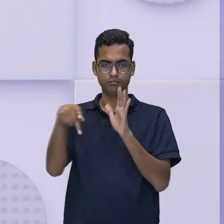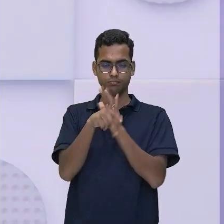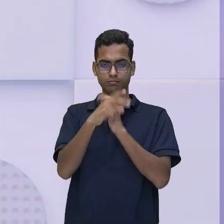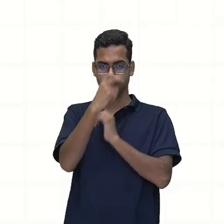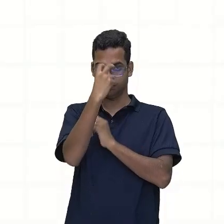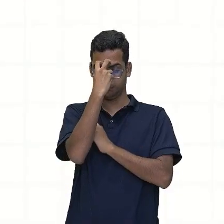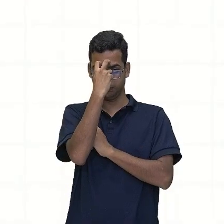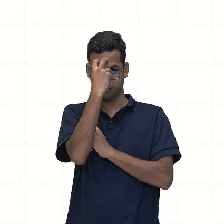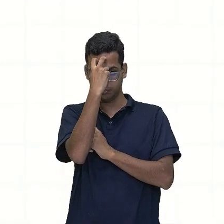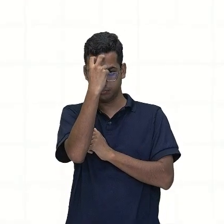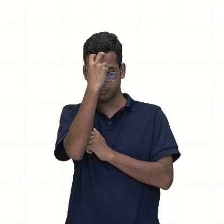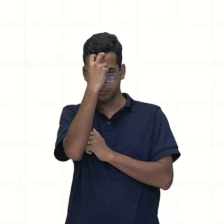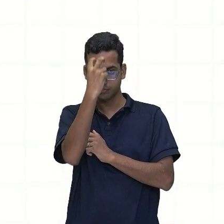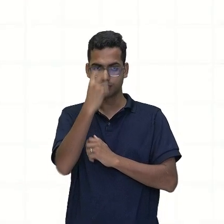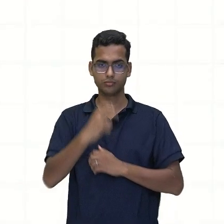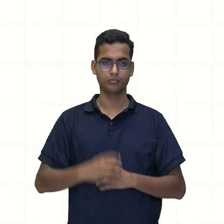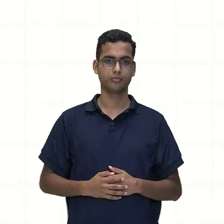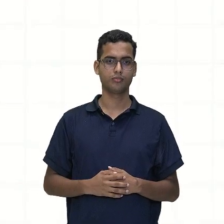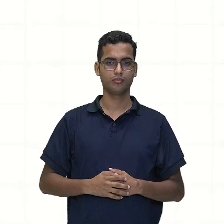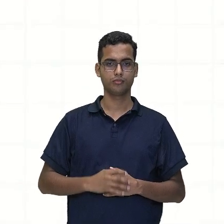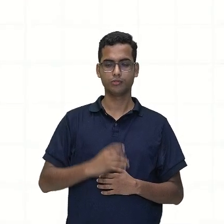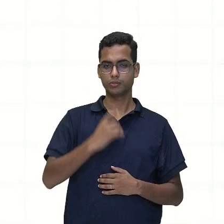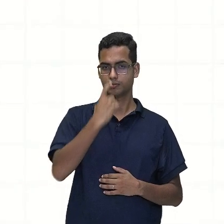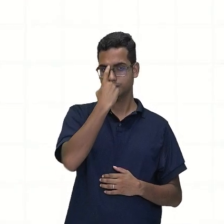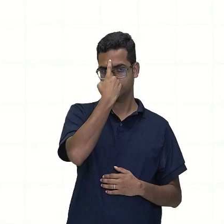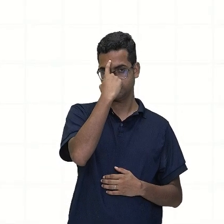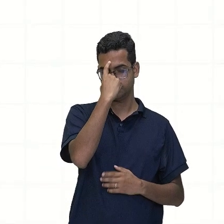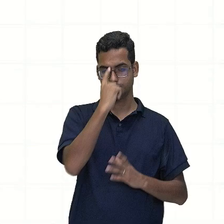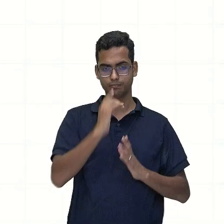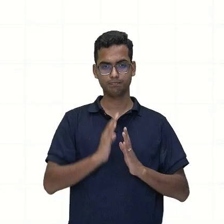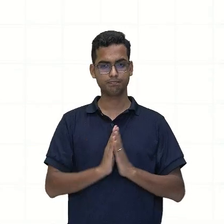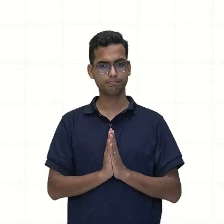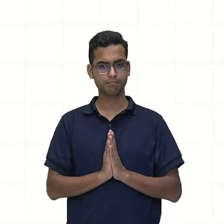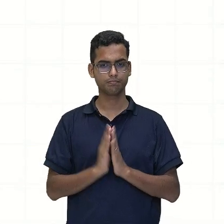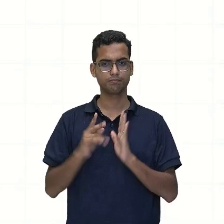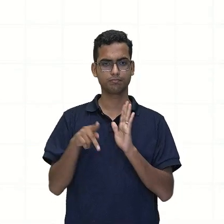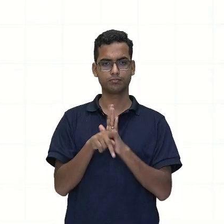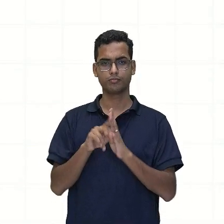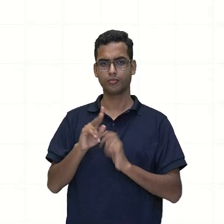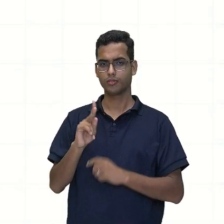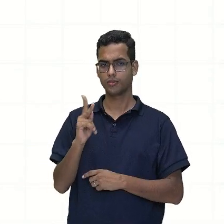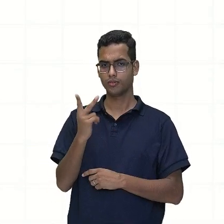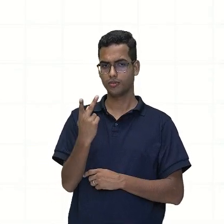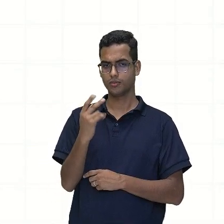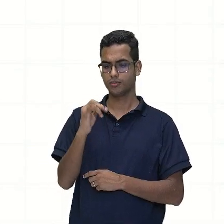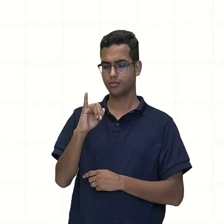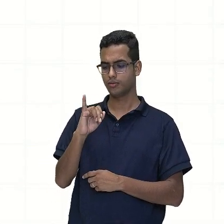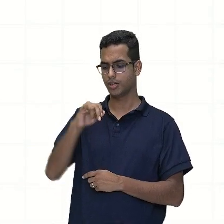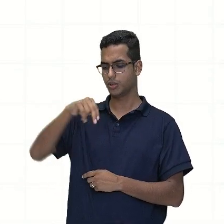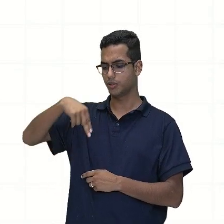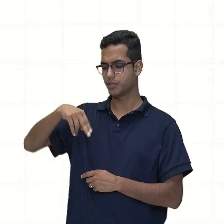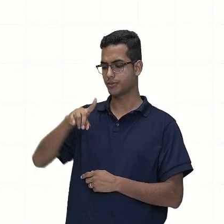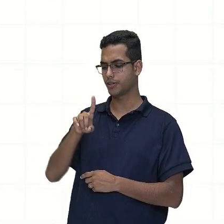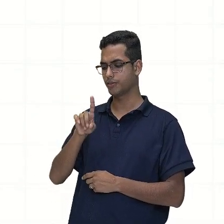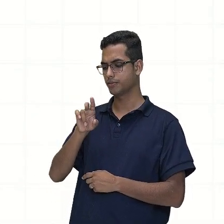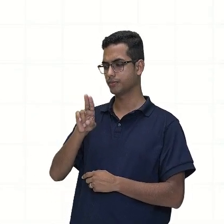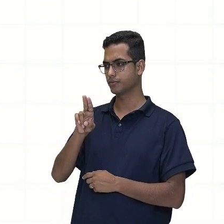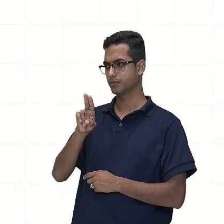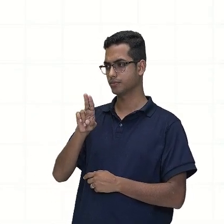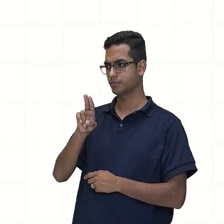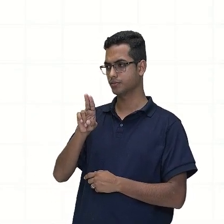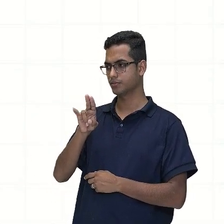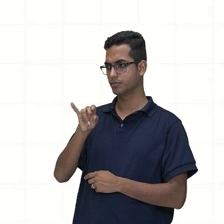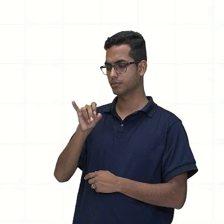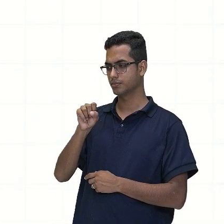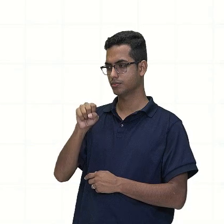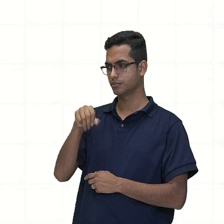pensar como que o conceito de ritual e oração estão, na verdade, conectados, né? A oração como um ato